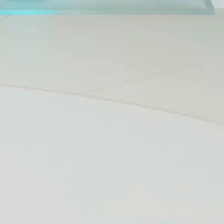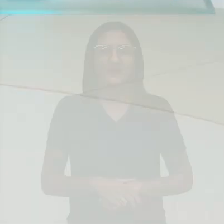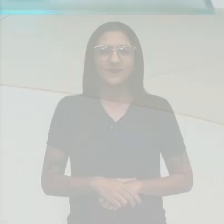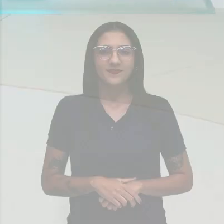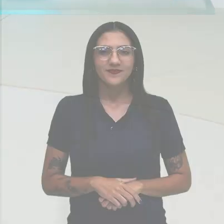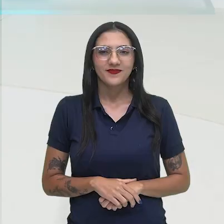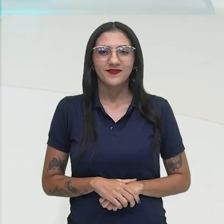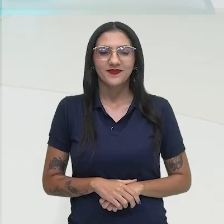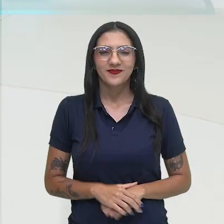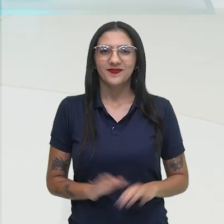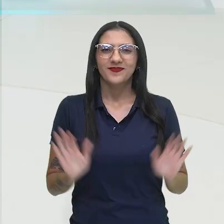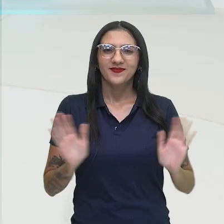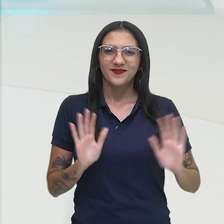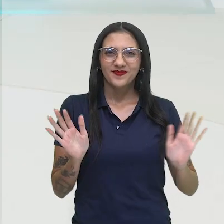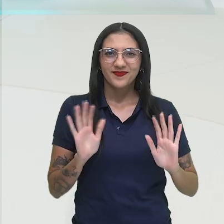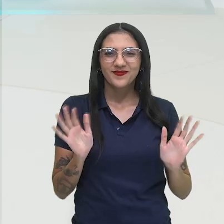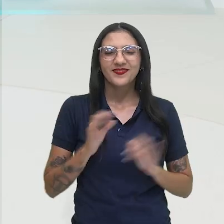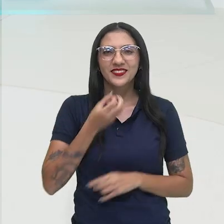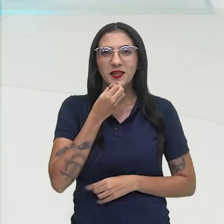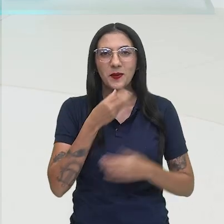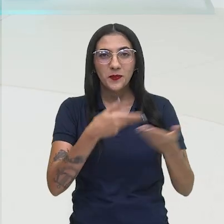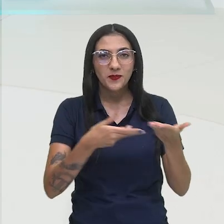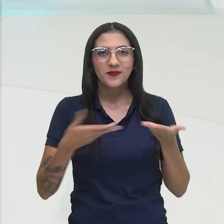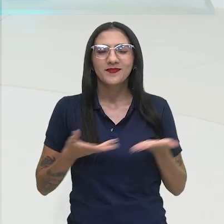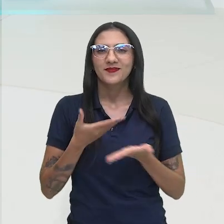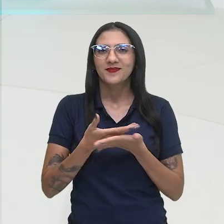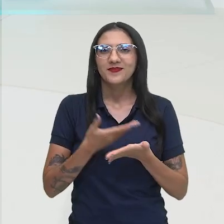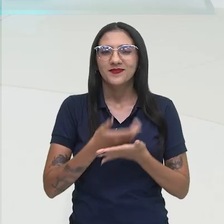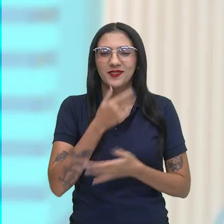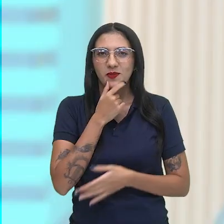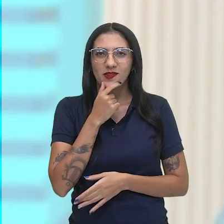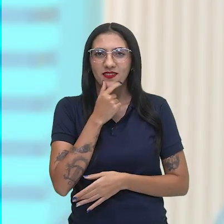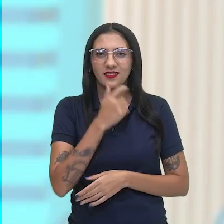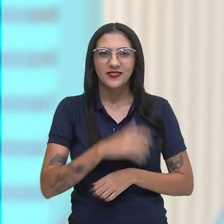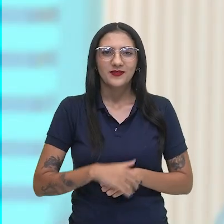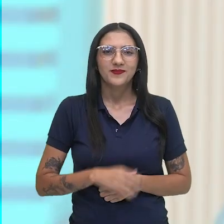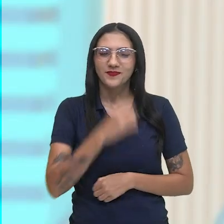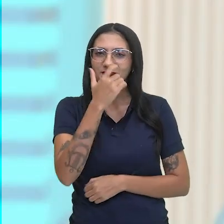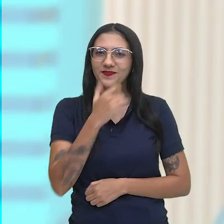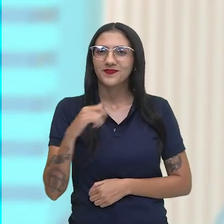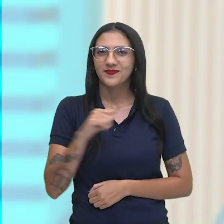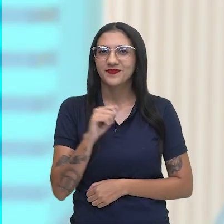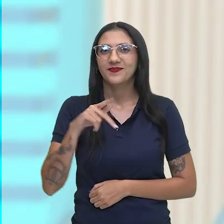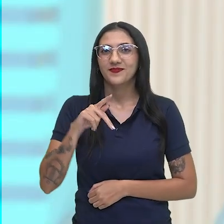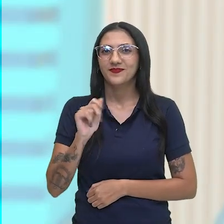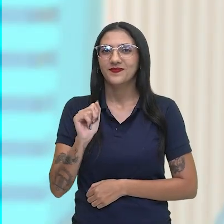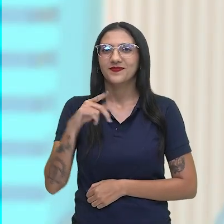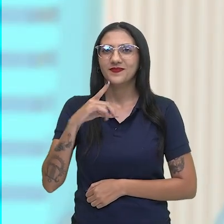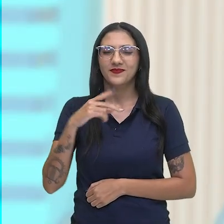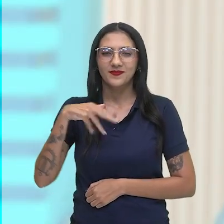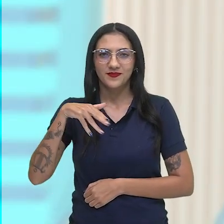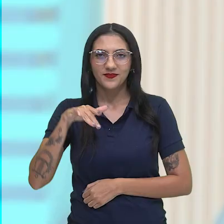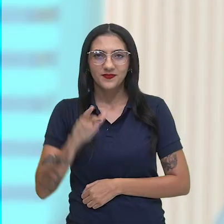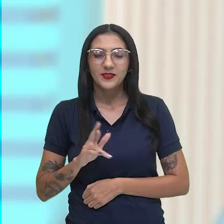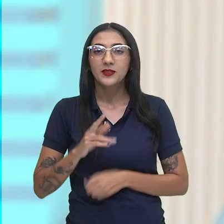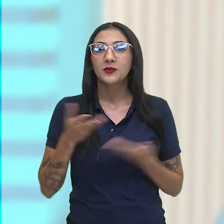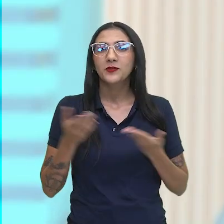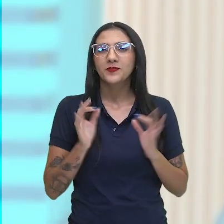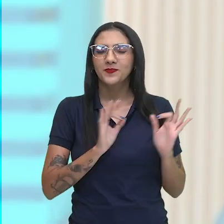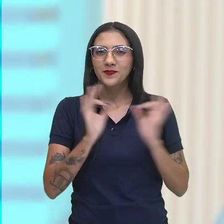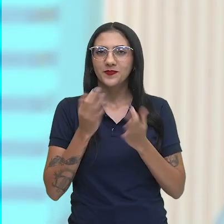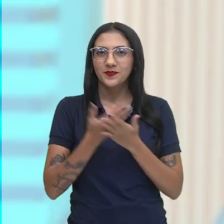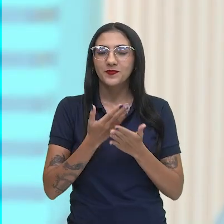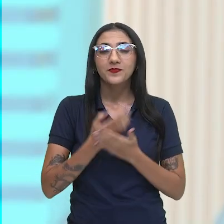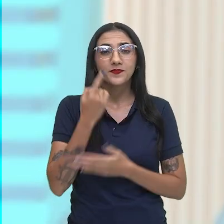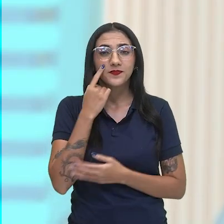Hello students, teachers, welcome! Bem-vindos à nossa aula de língua inglesa. Eu sou o professor Ademir Ribeiro e eu vou ficar com vocês aí ao longo dessa aula. Vamos